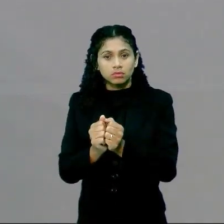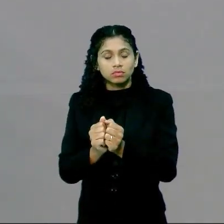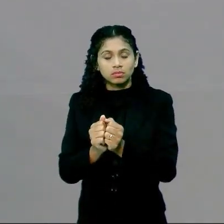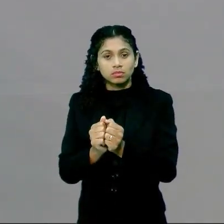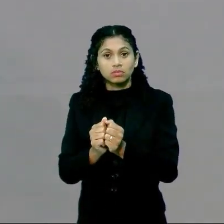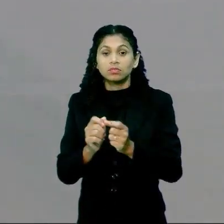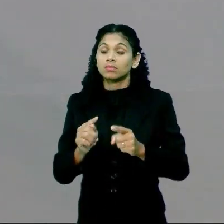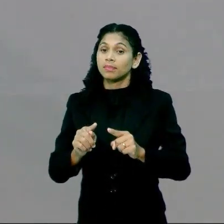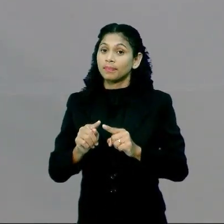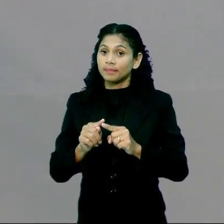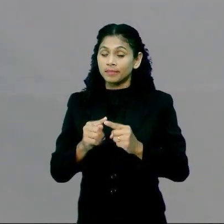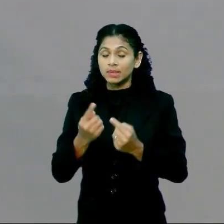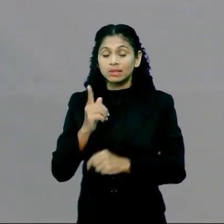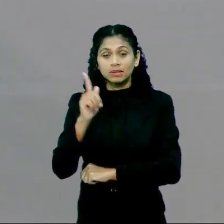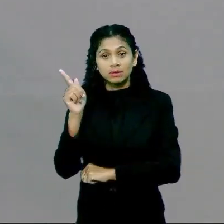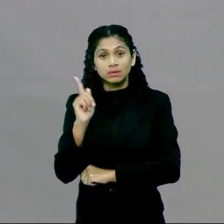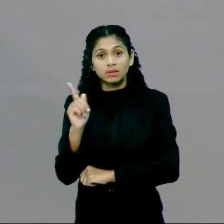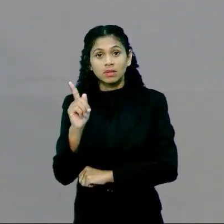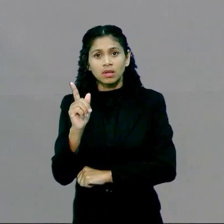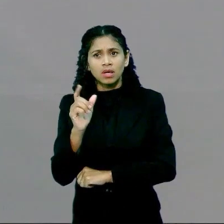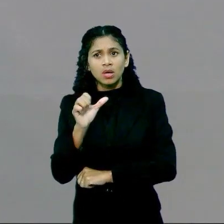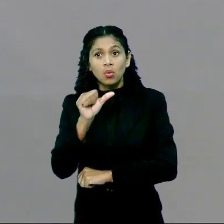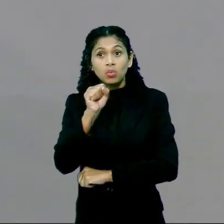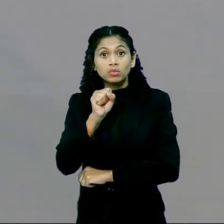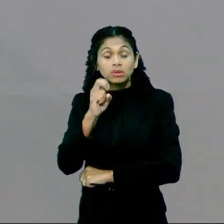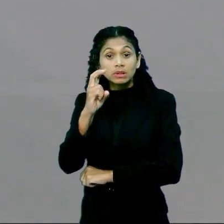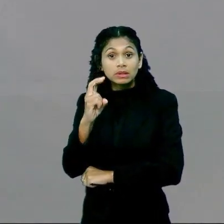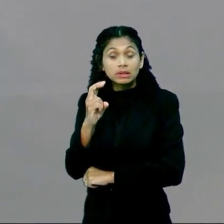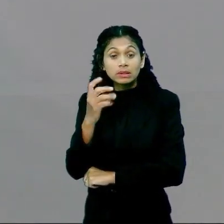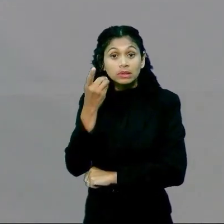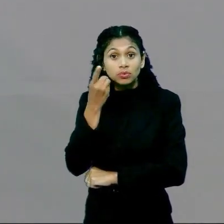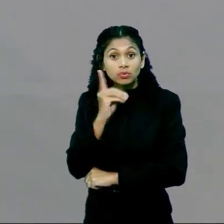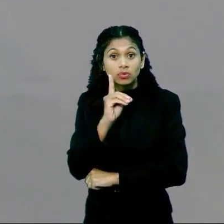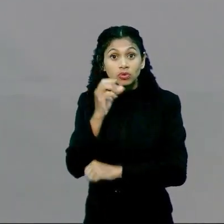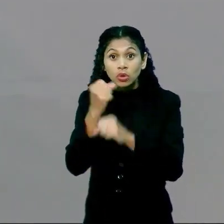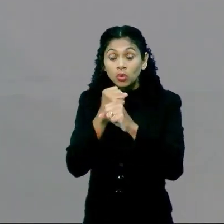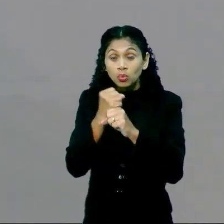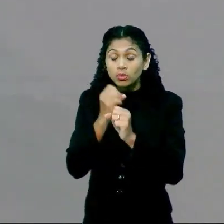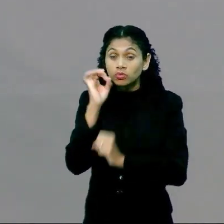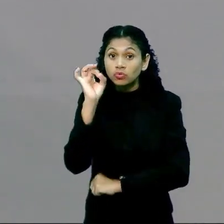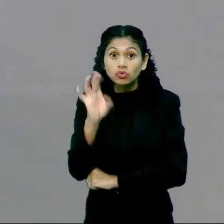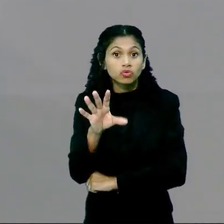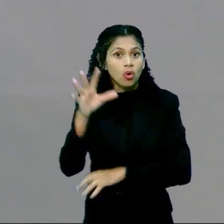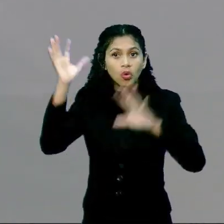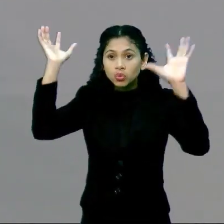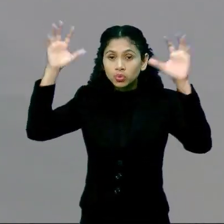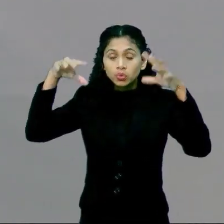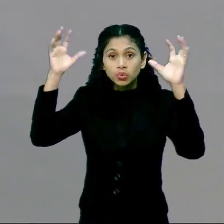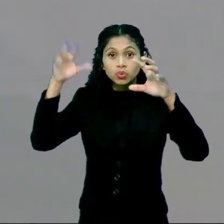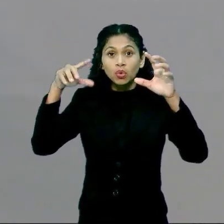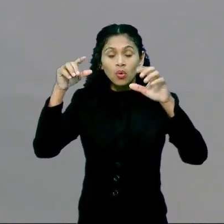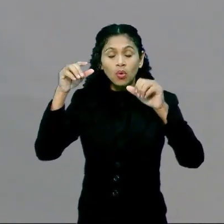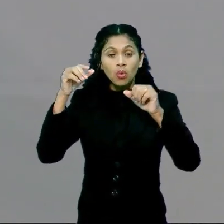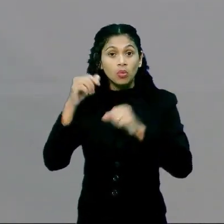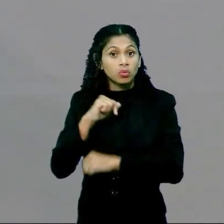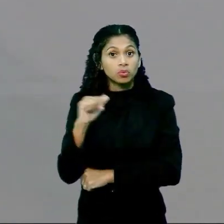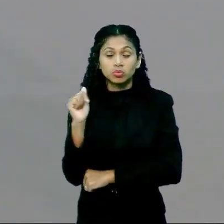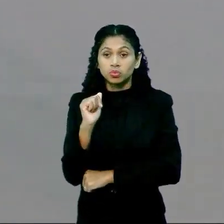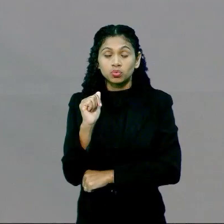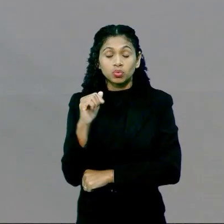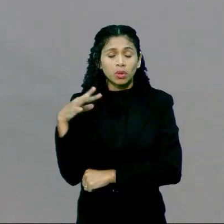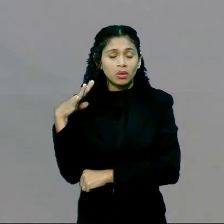eles são baixíssimos. Apenas 85 dias do ano é que chove. O resto tudo é sol, tudo é calor. E mesmo quando chove lá, a chuva é passageira,